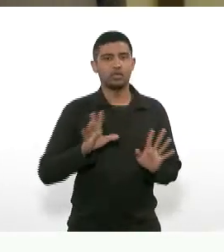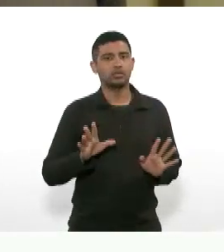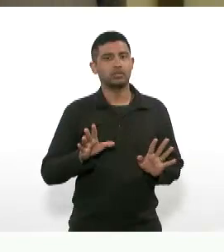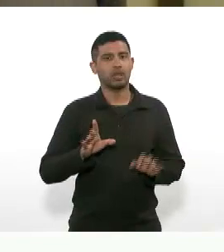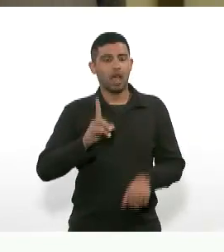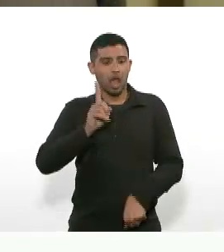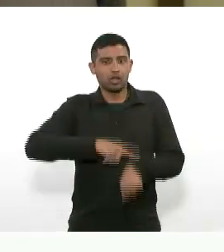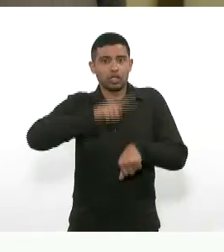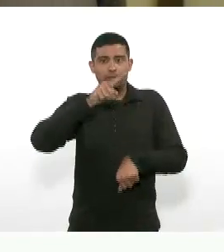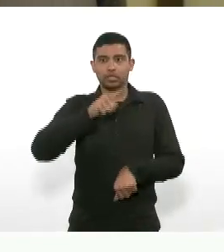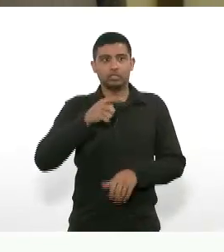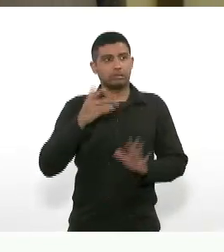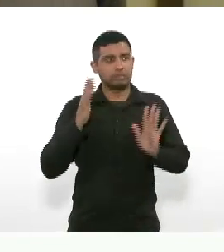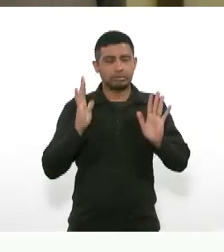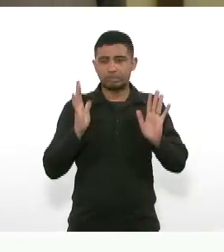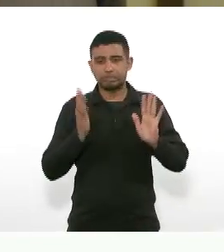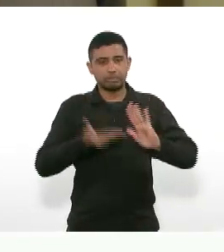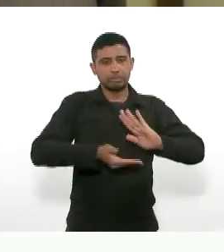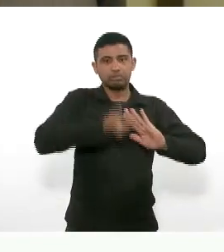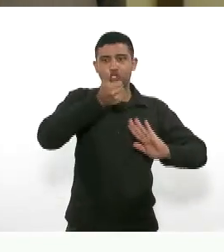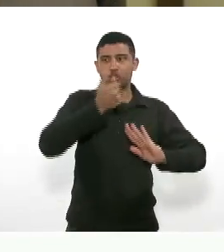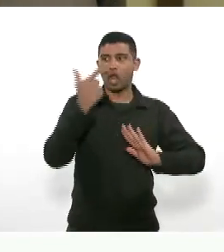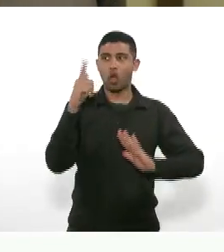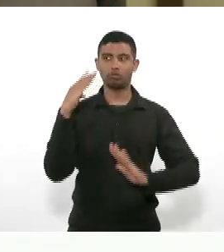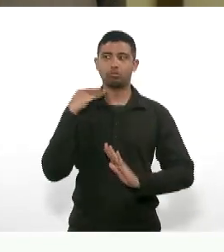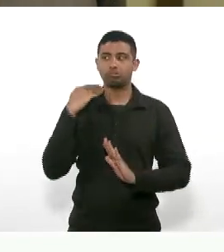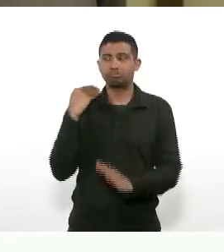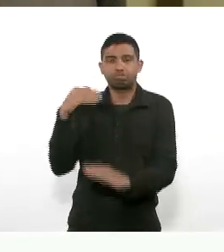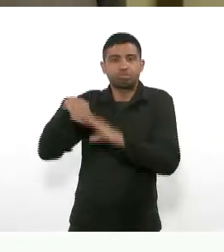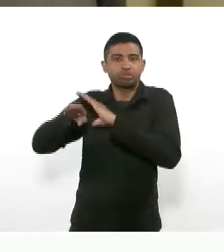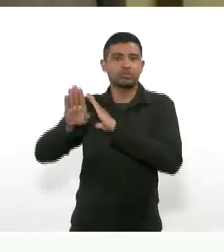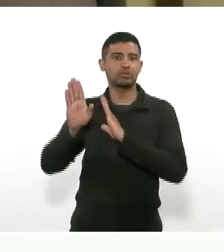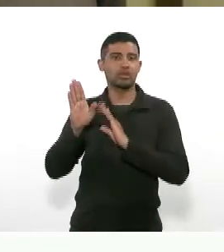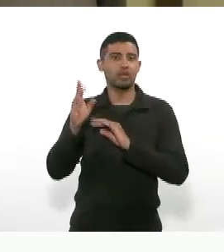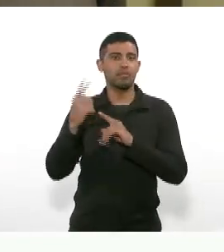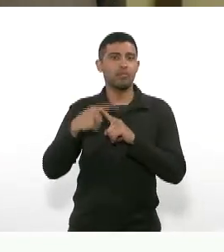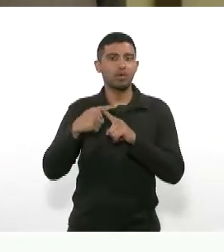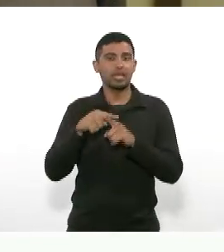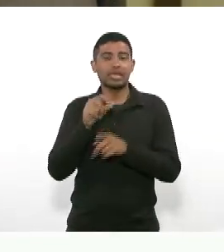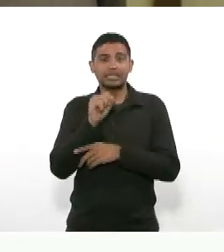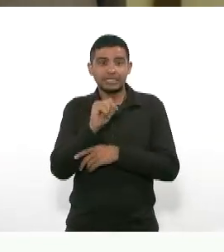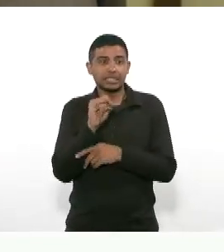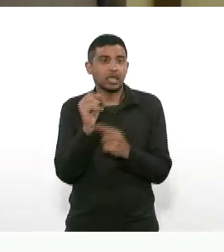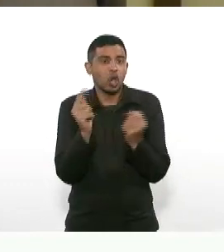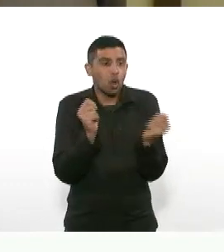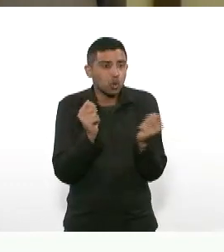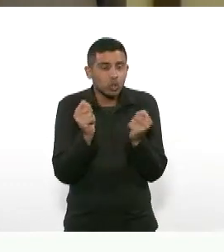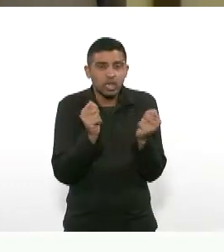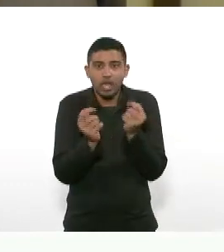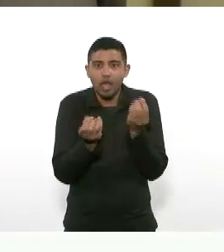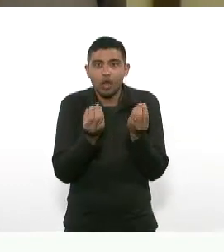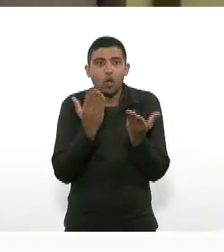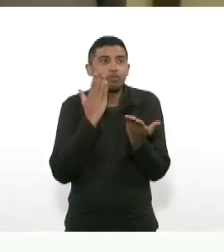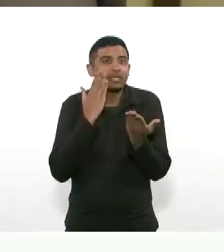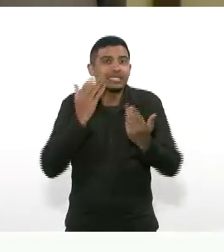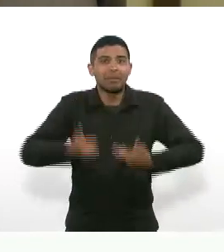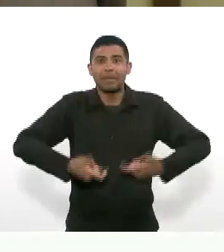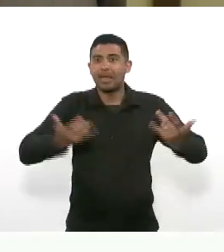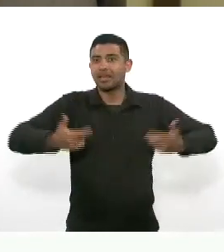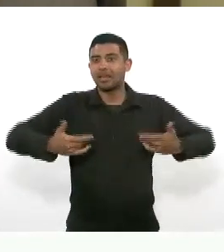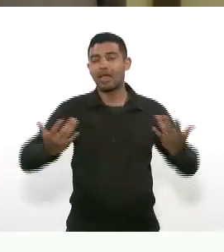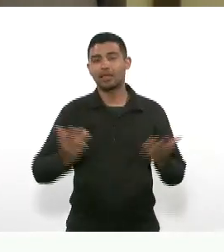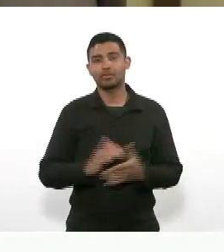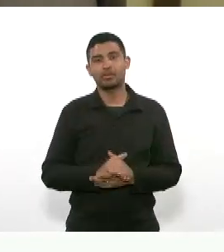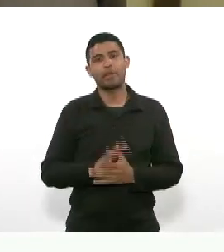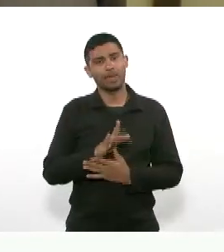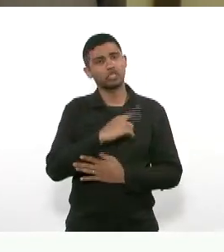a pessoa tira dali e bota numa conta separada, porque senão não tem como a controladoria fazer o controle dos gastos. E ainda assim